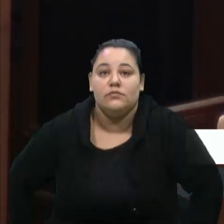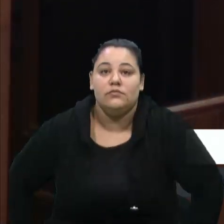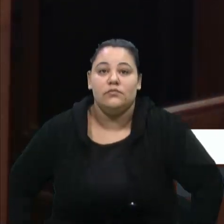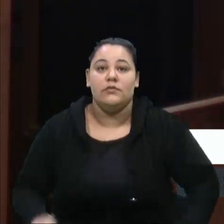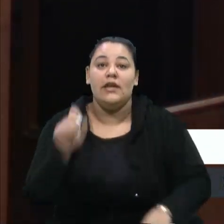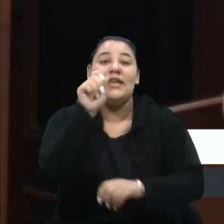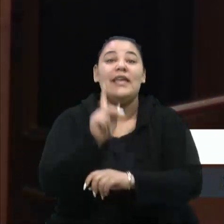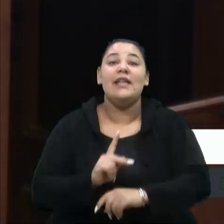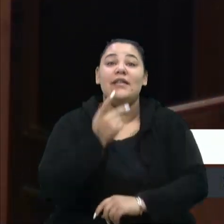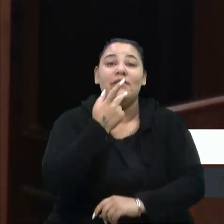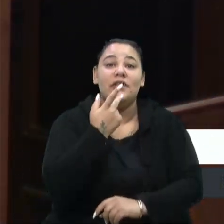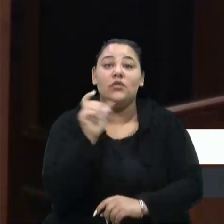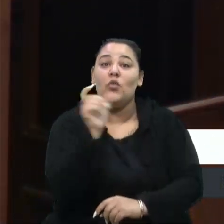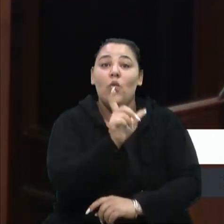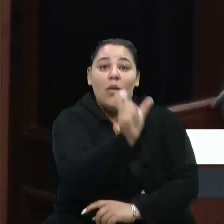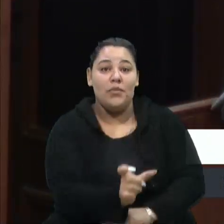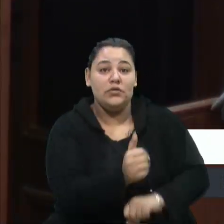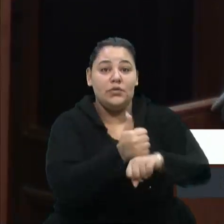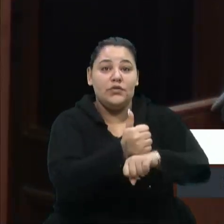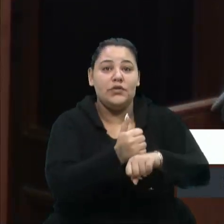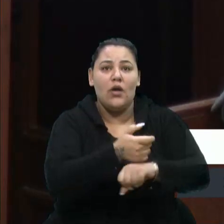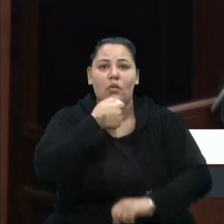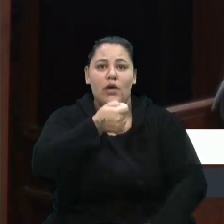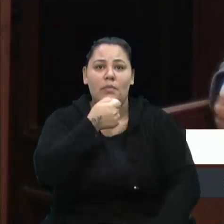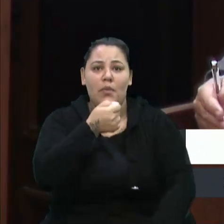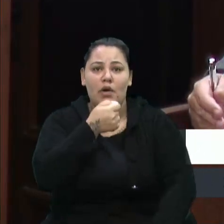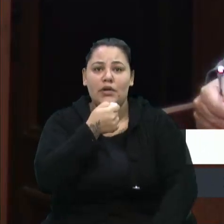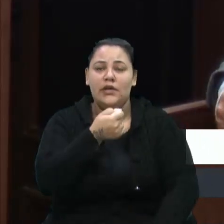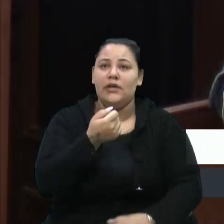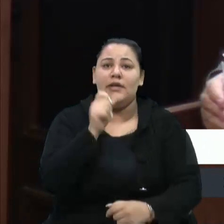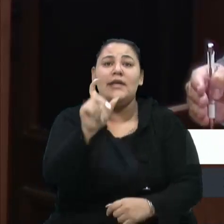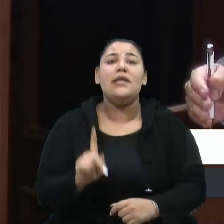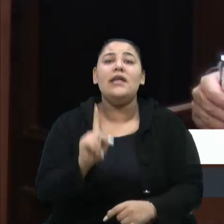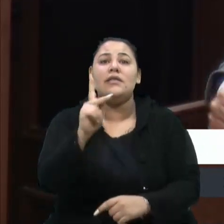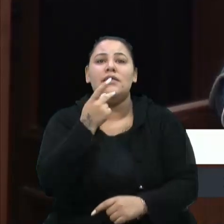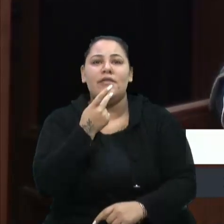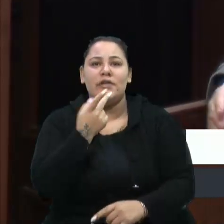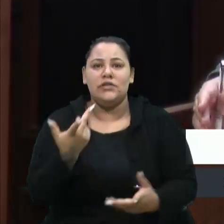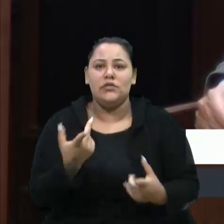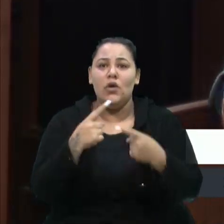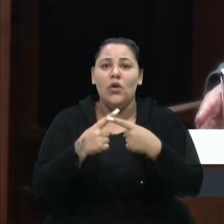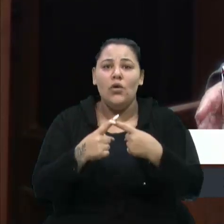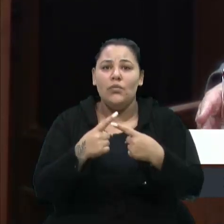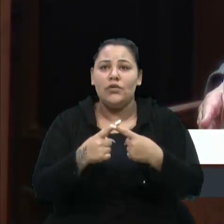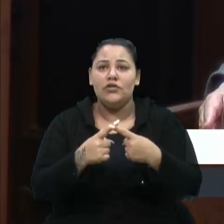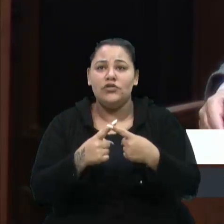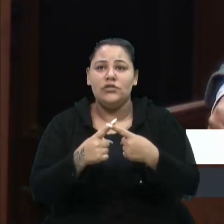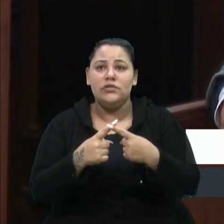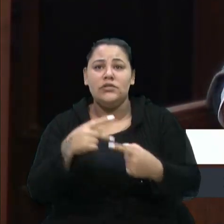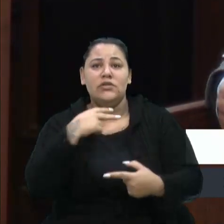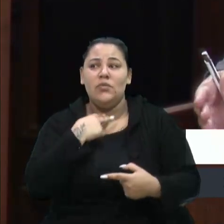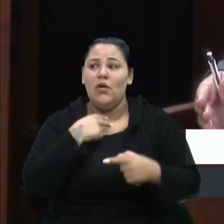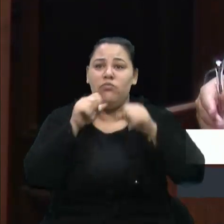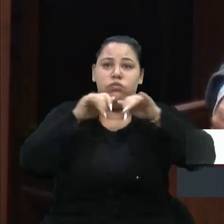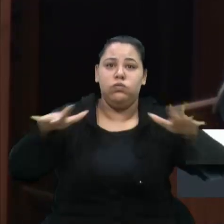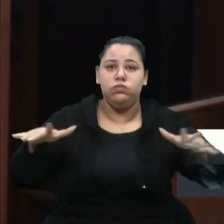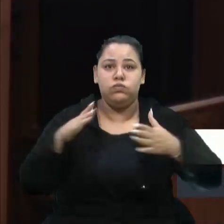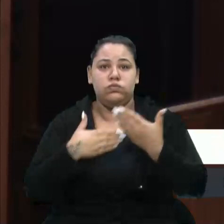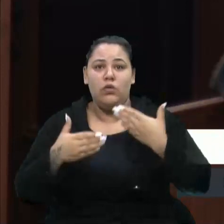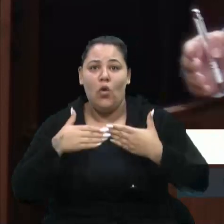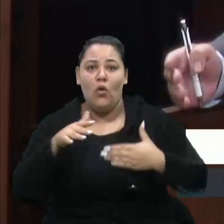Qual o colunista qual repórter Qual o programa para que a gente não coloque generalize a imprensa como um todo porque tem